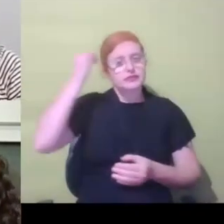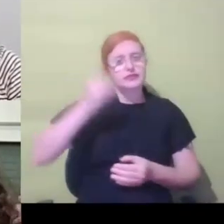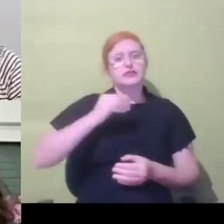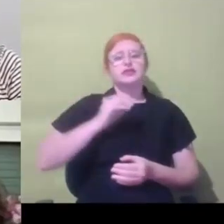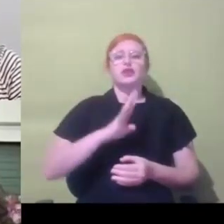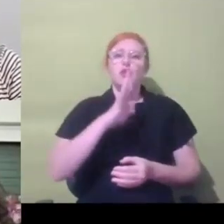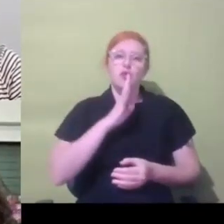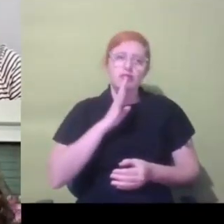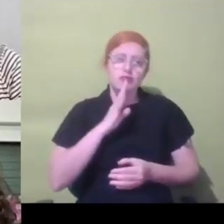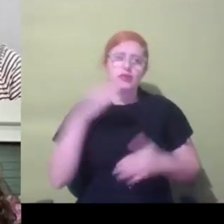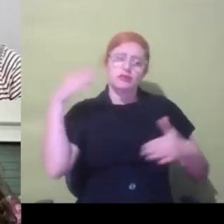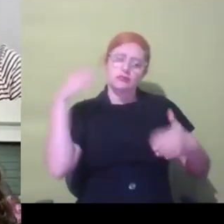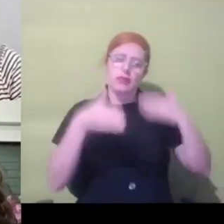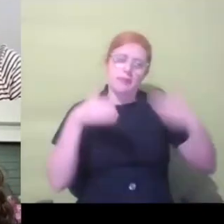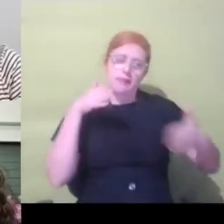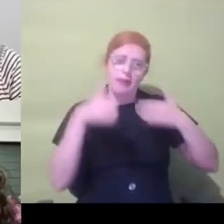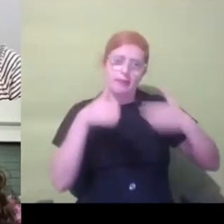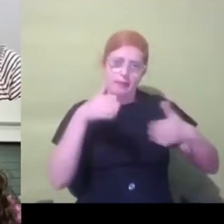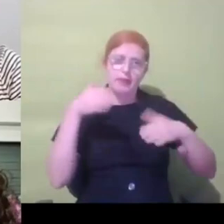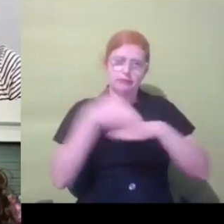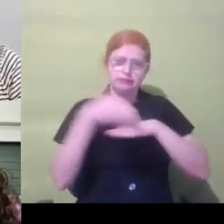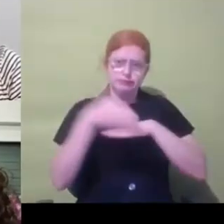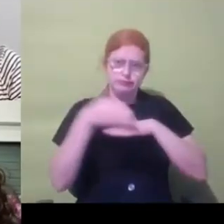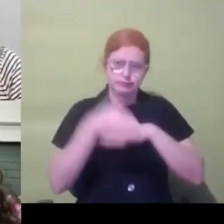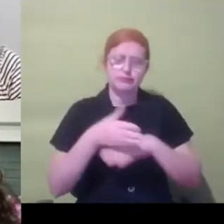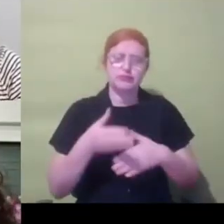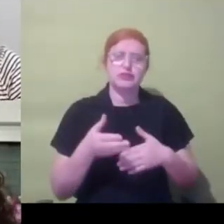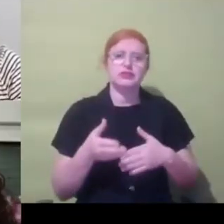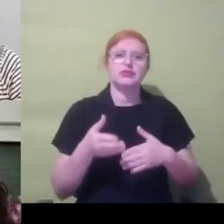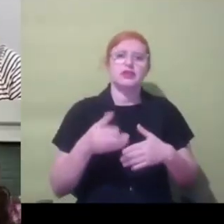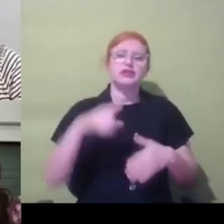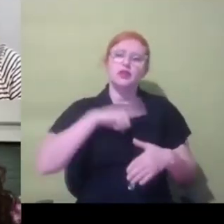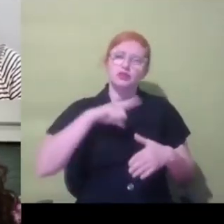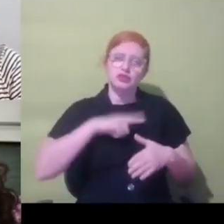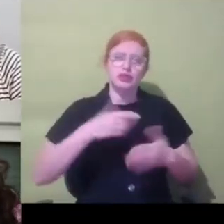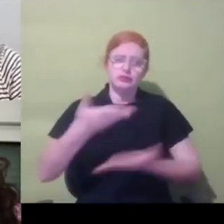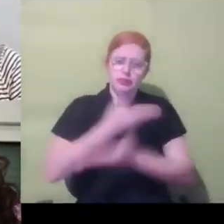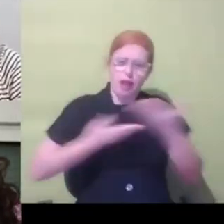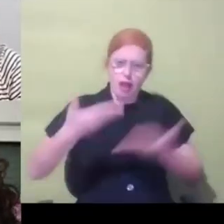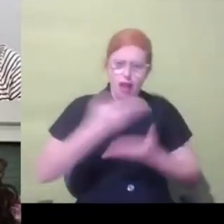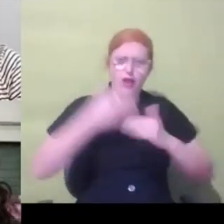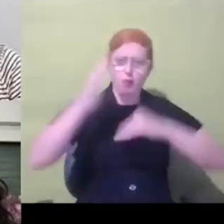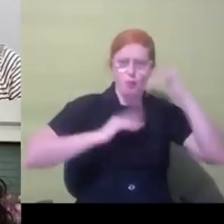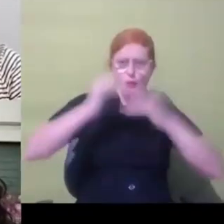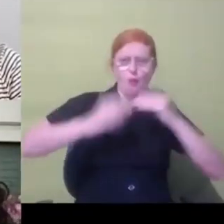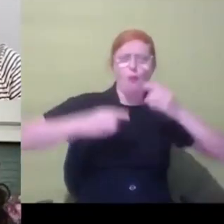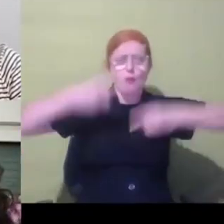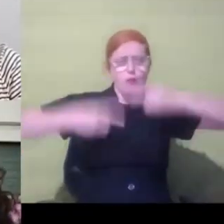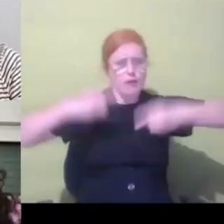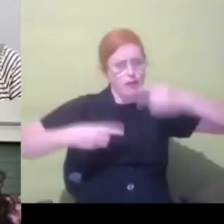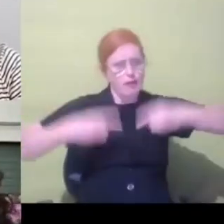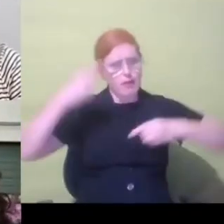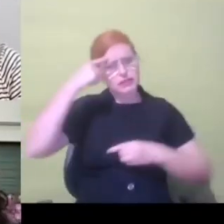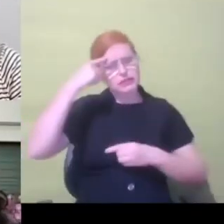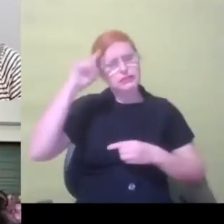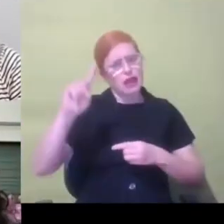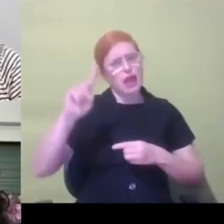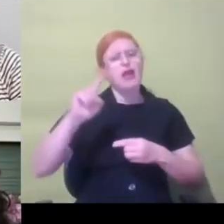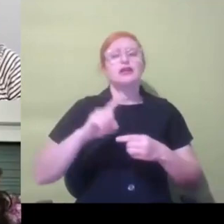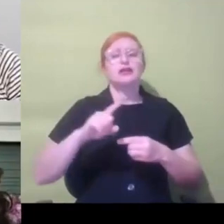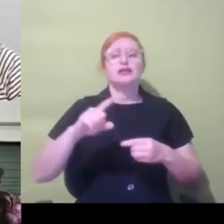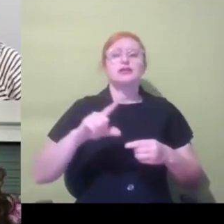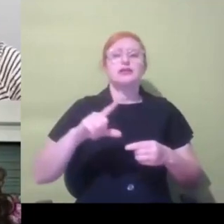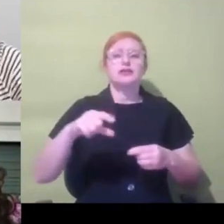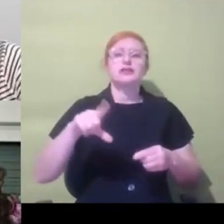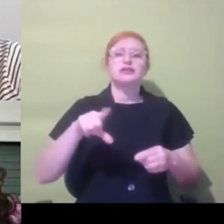das participantes, né? Cada uma traz seu conhecimento nesse debate de construção de ideias. E a gente procura fazer